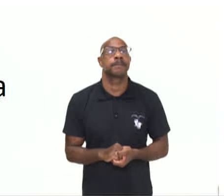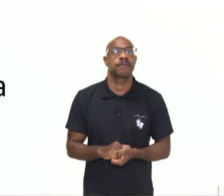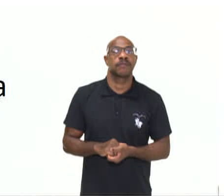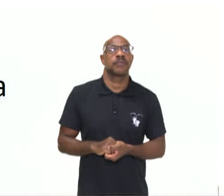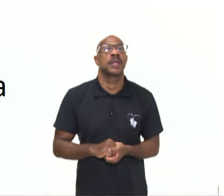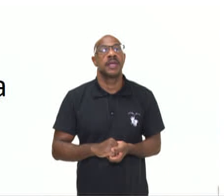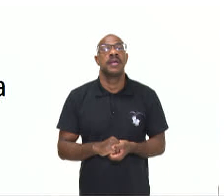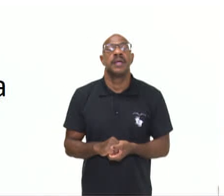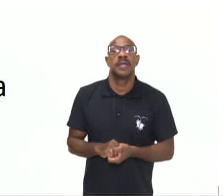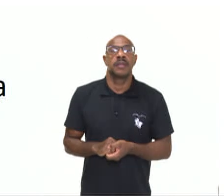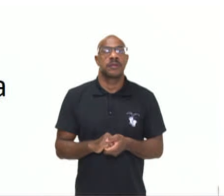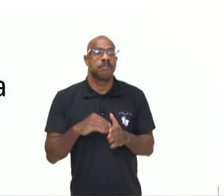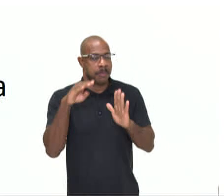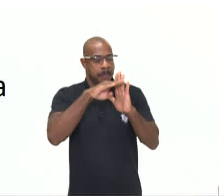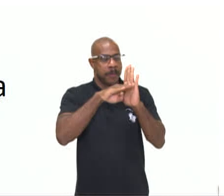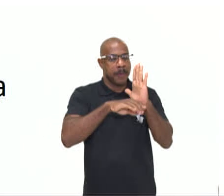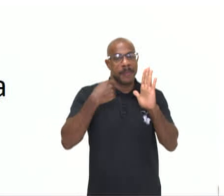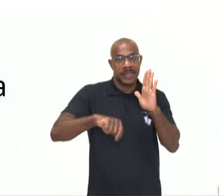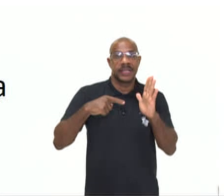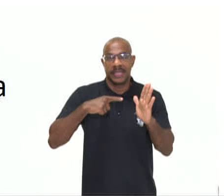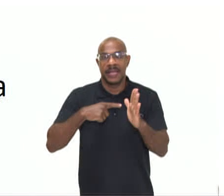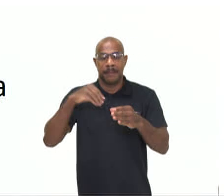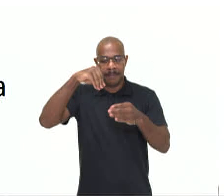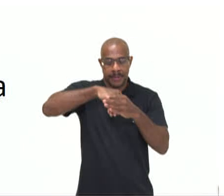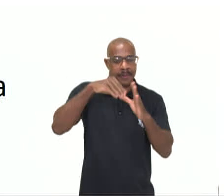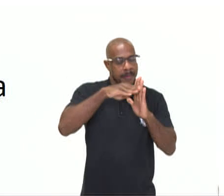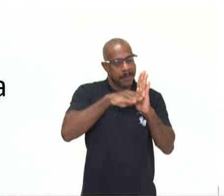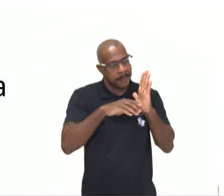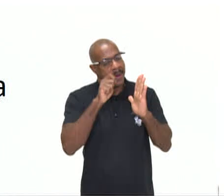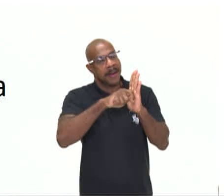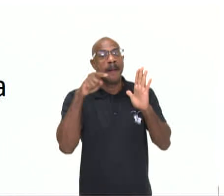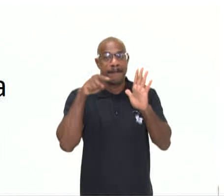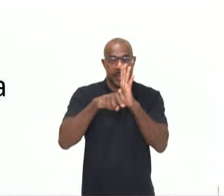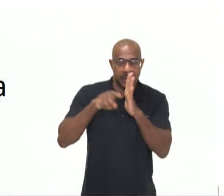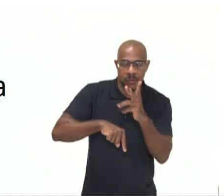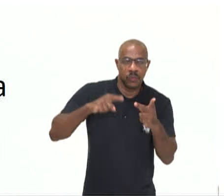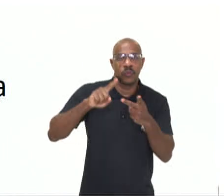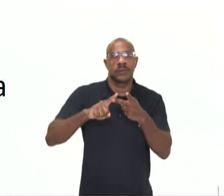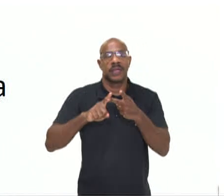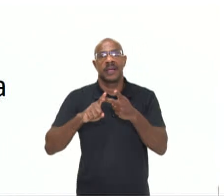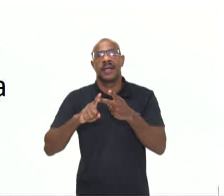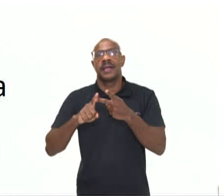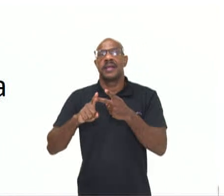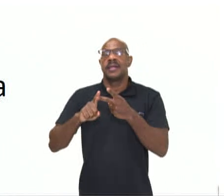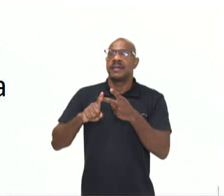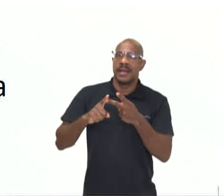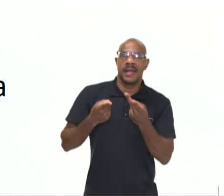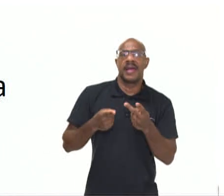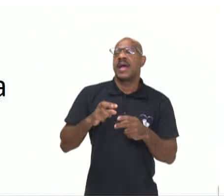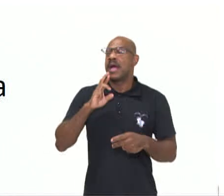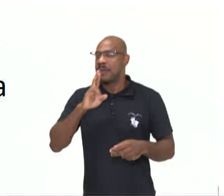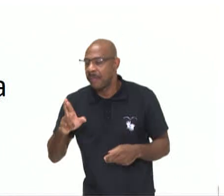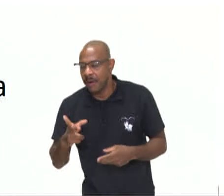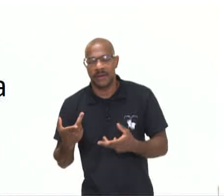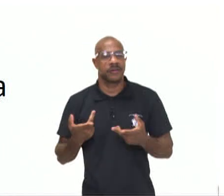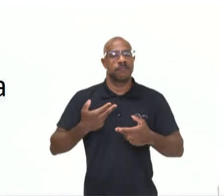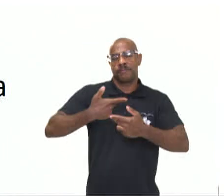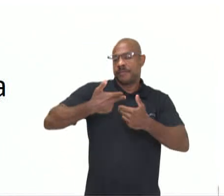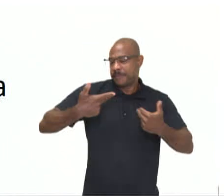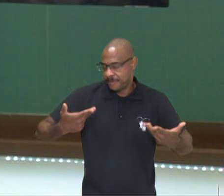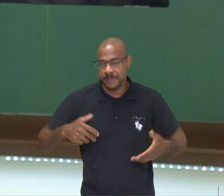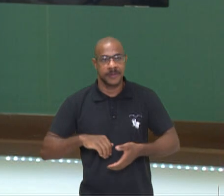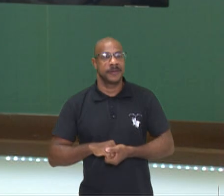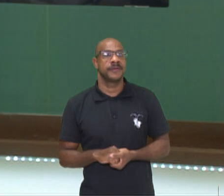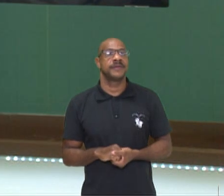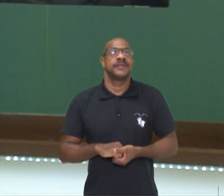conter as perguntas Os questionamentos que serão feitos a entrevistado já prevendo o tempo aproximado de duração da entrevista